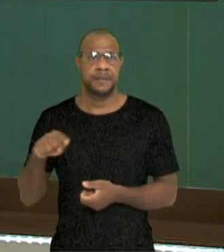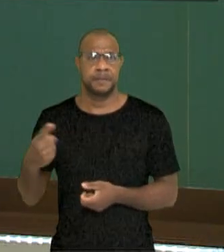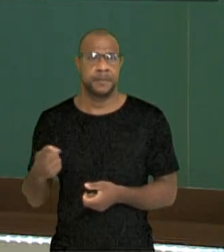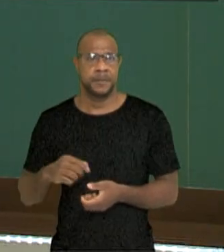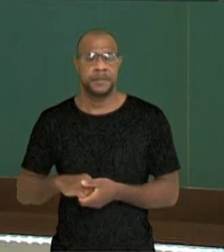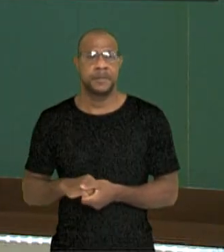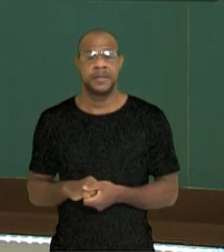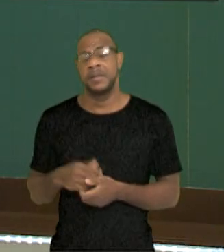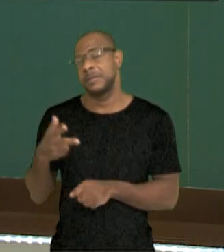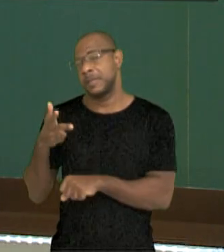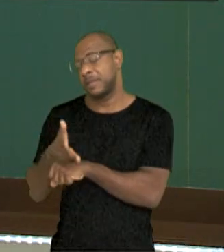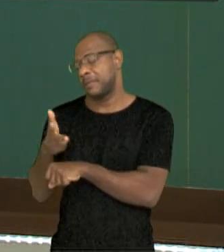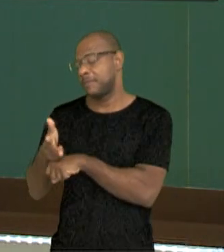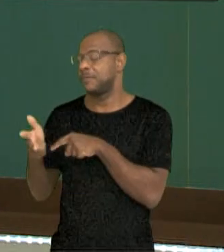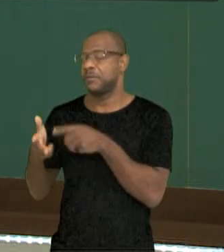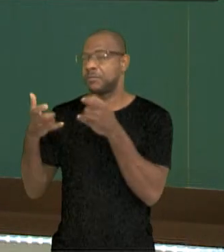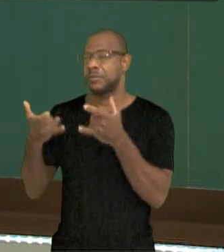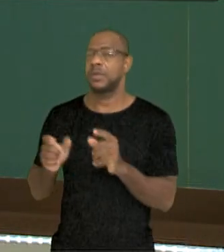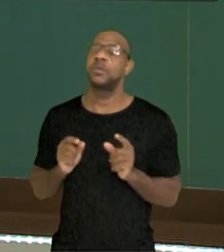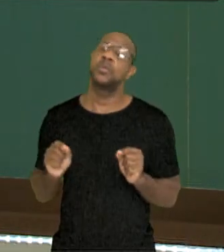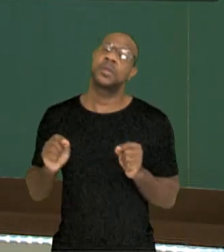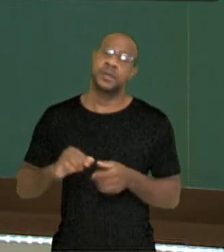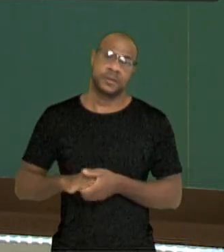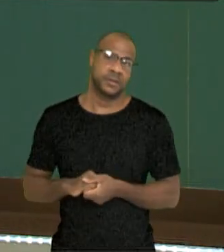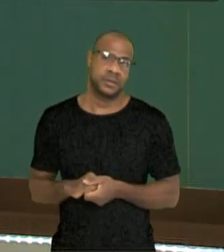Então, nesse vídeo nós falamos